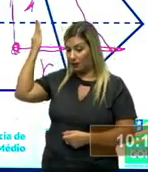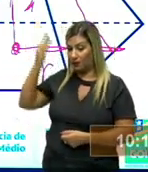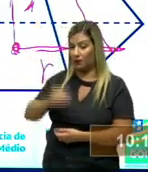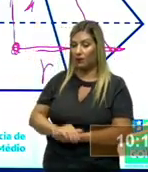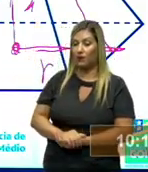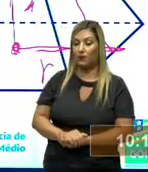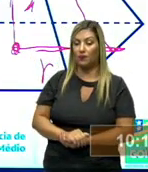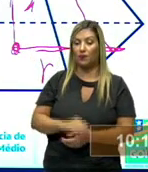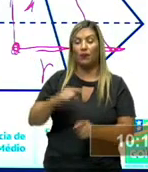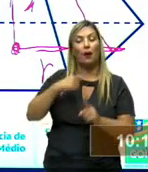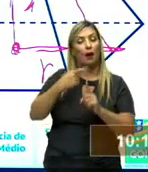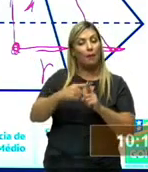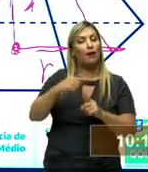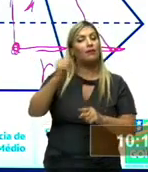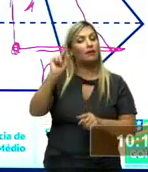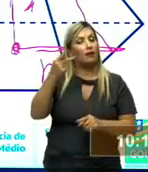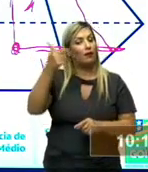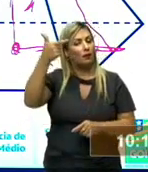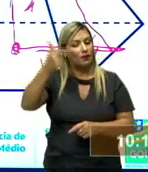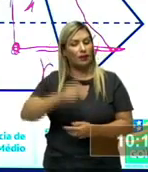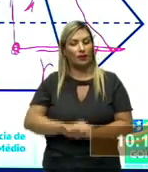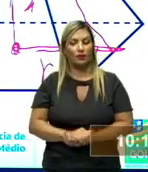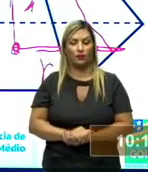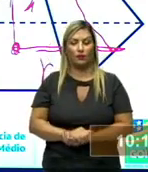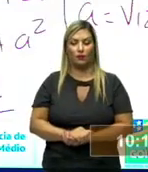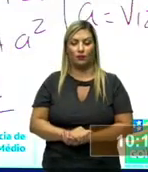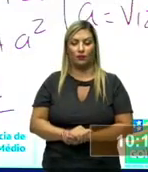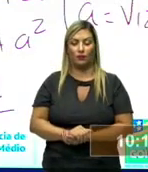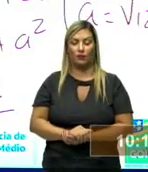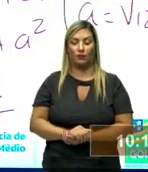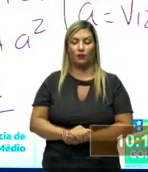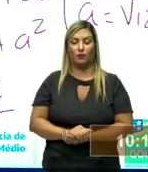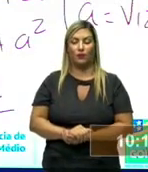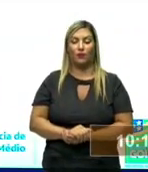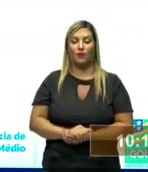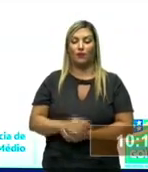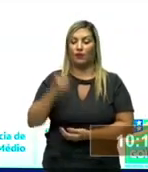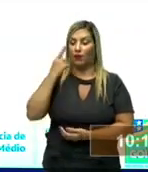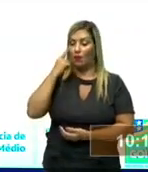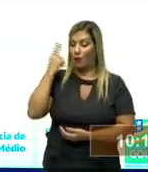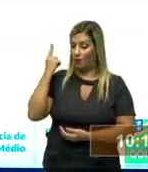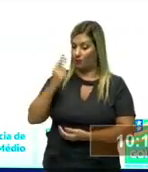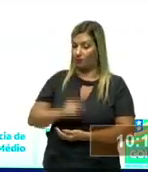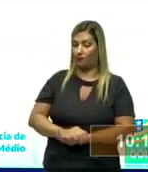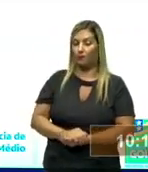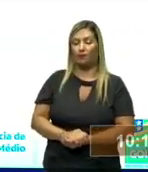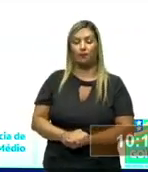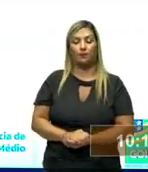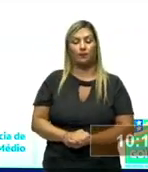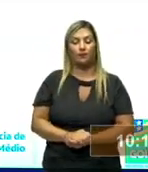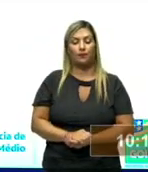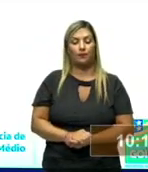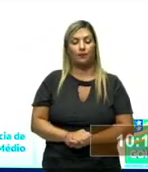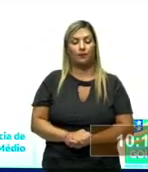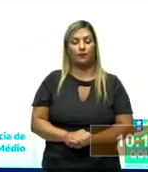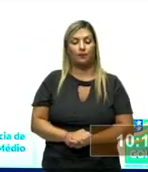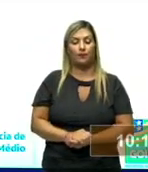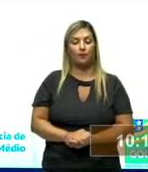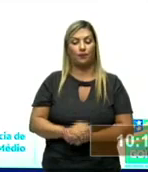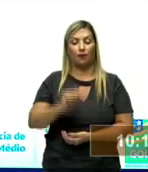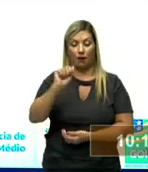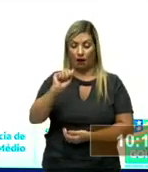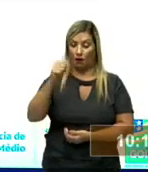+ h o quadrado vou pegar essa informação tá que a outra é um retângulo então Val eu tenho que